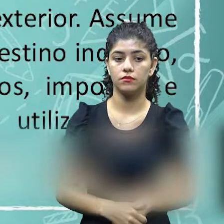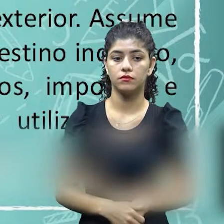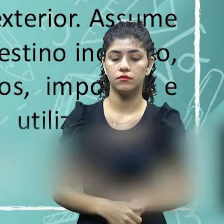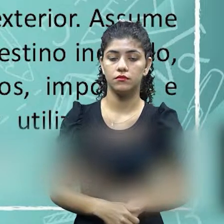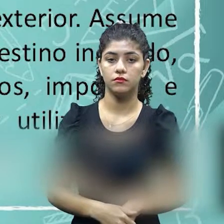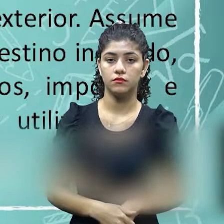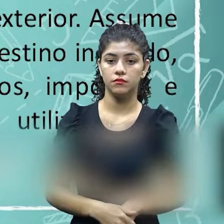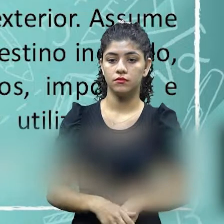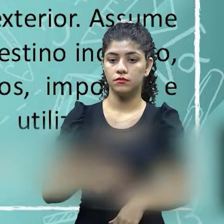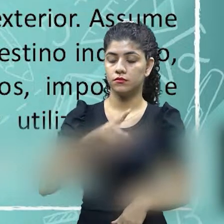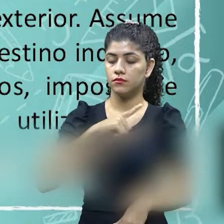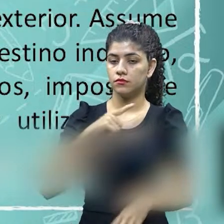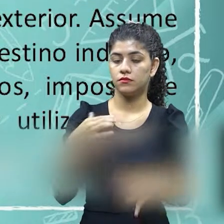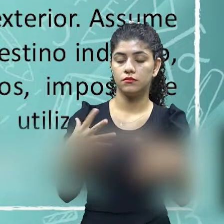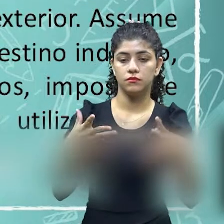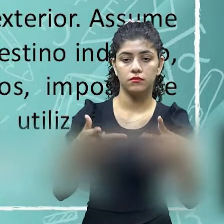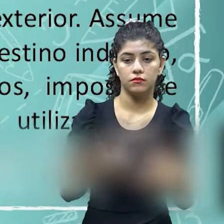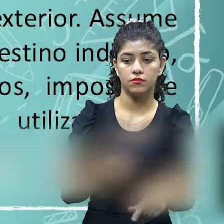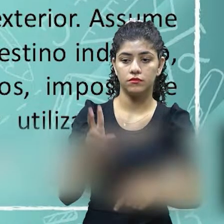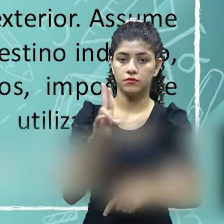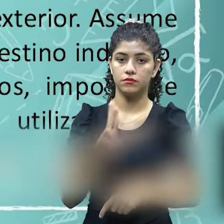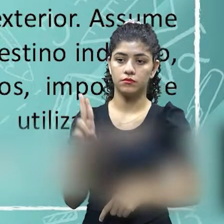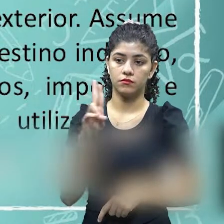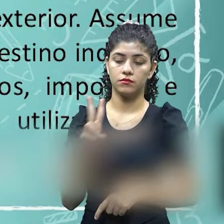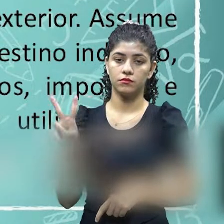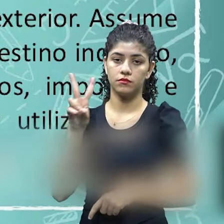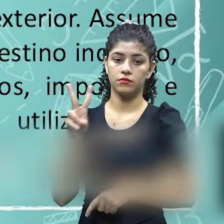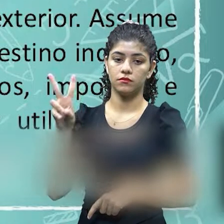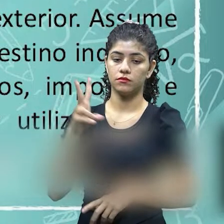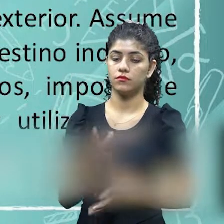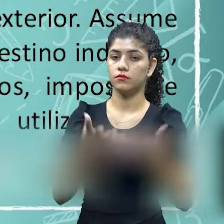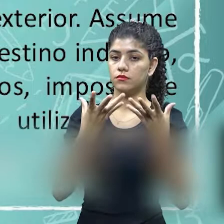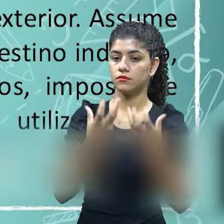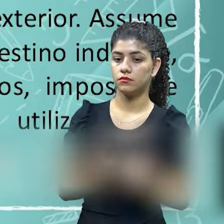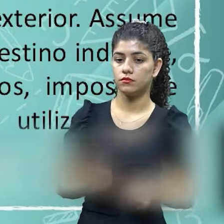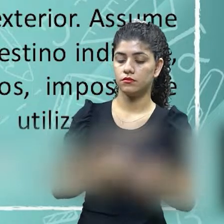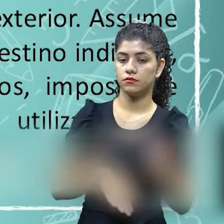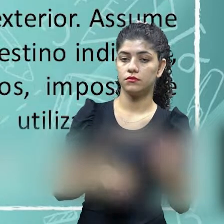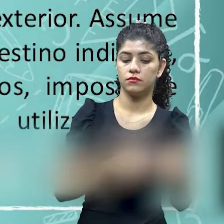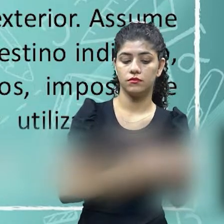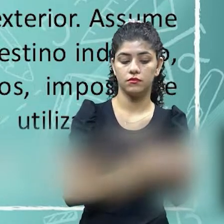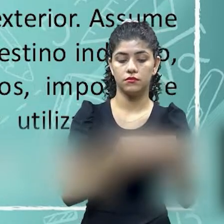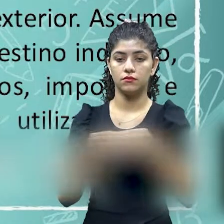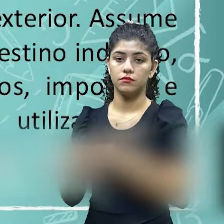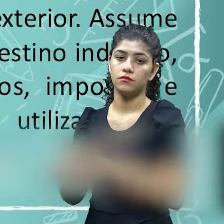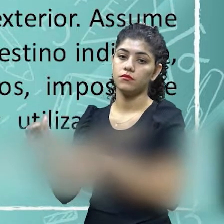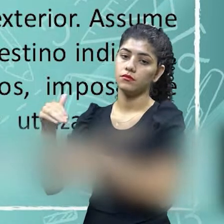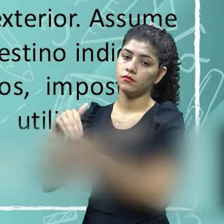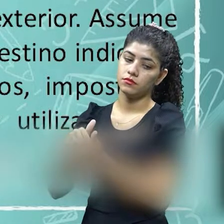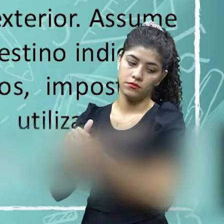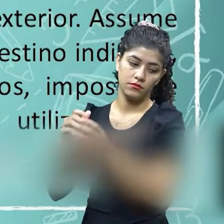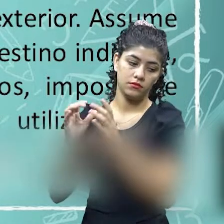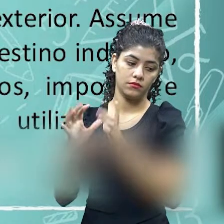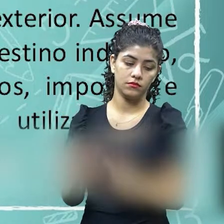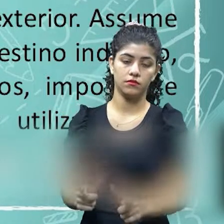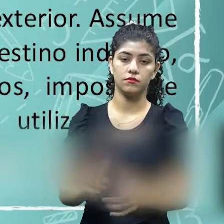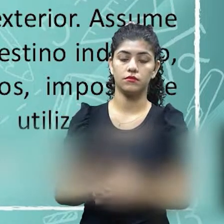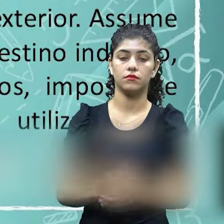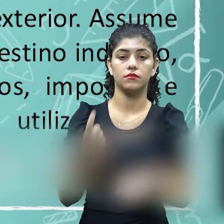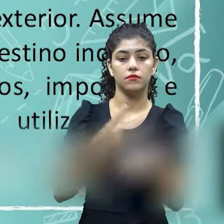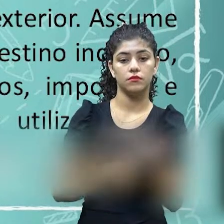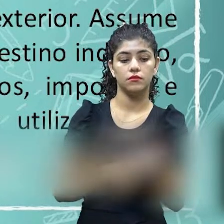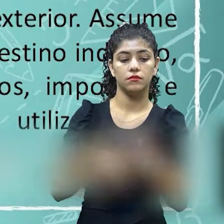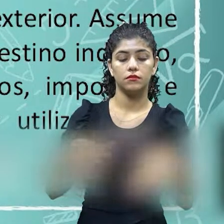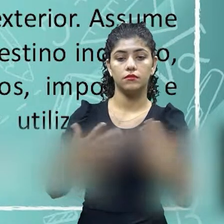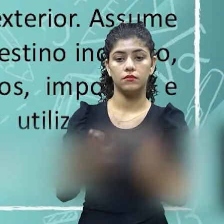Assume todas as despesas e riscos para levar a mercadoria até o destino indicado, exceto que, quais são os gastos que